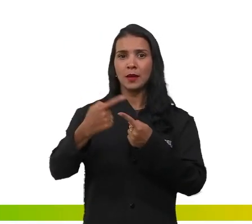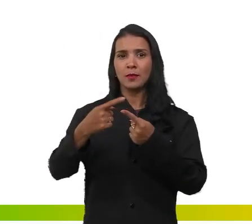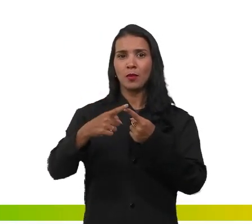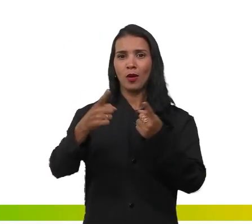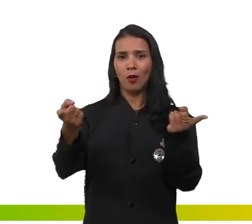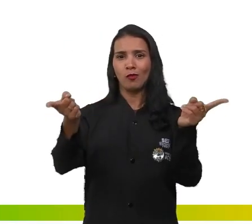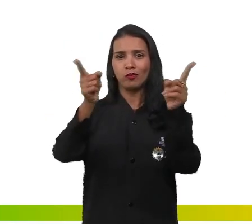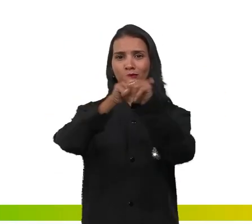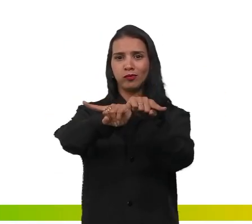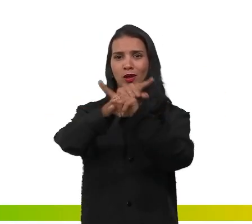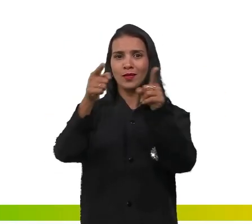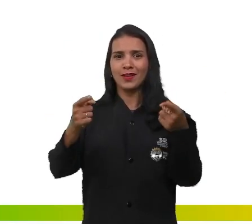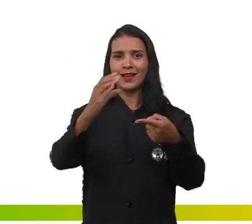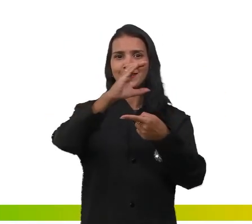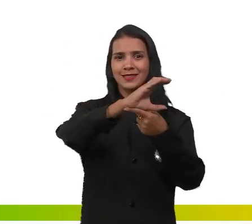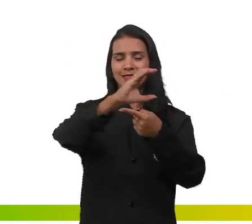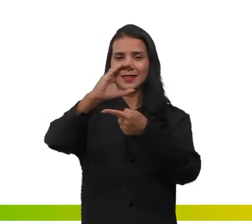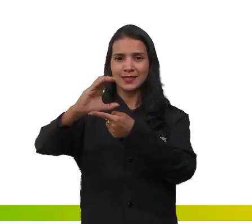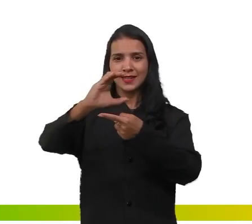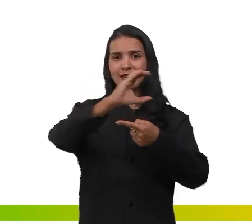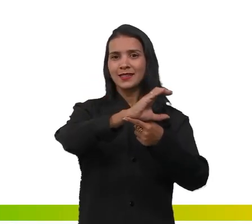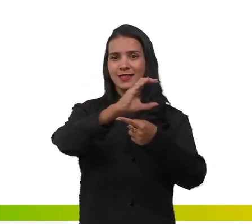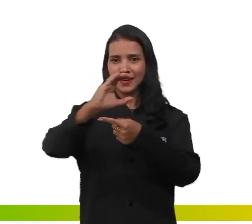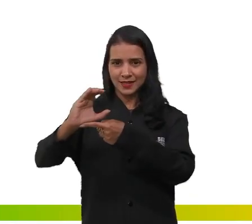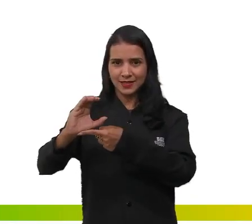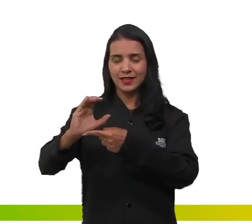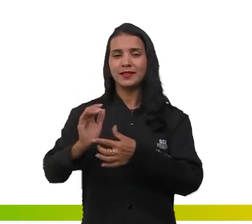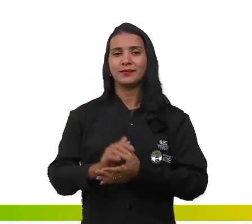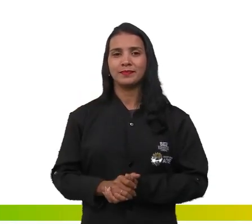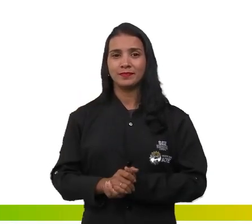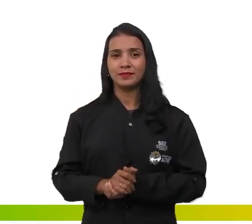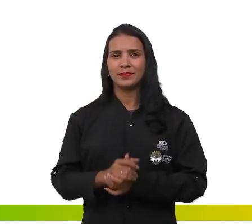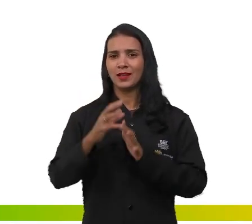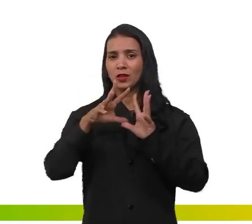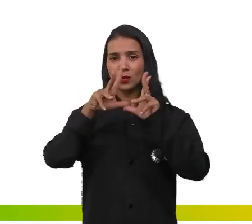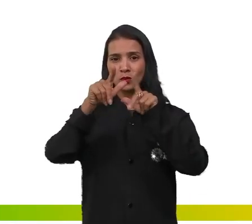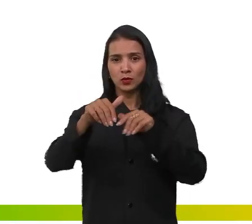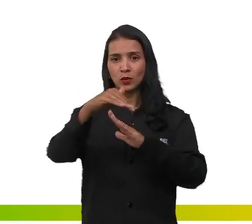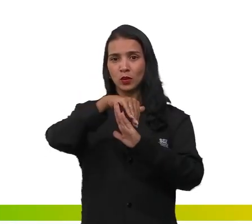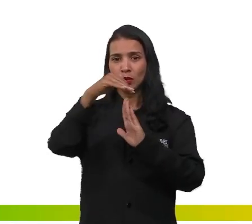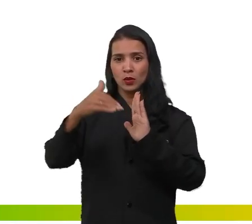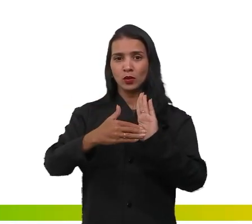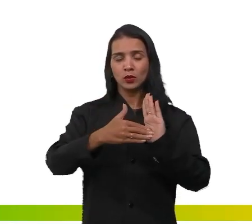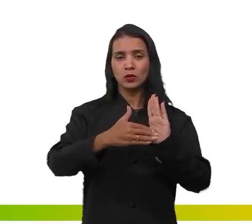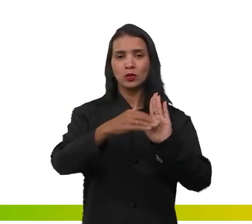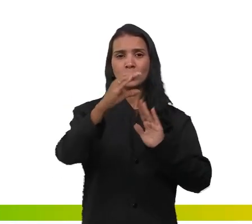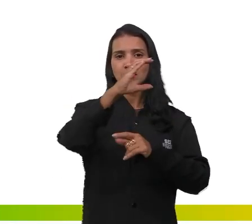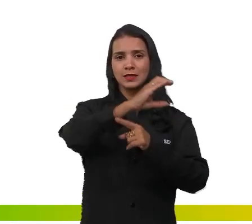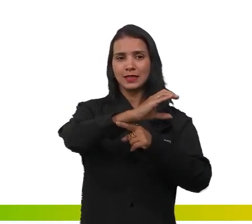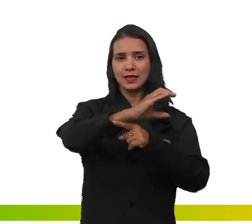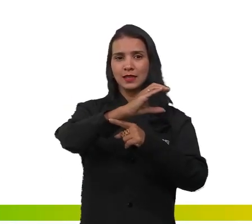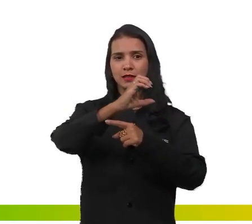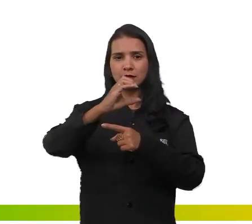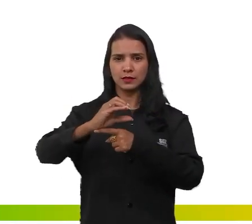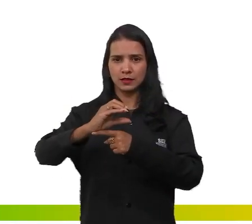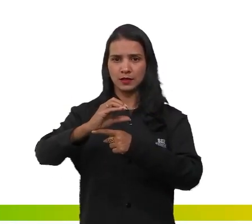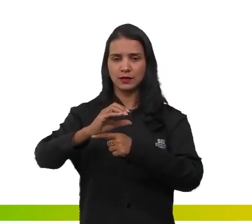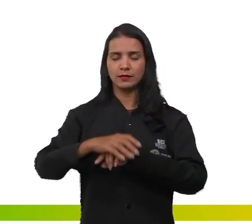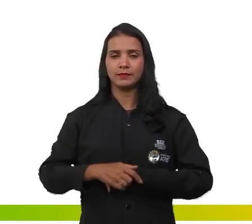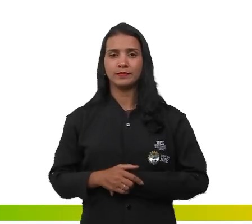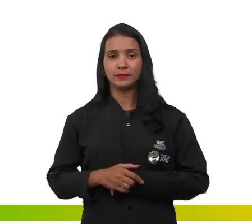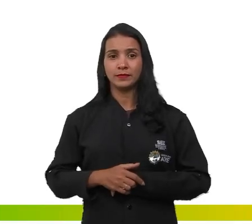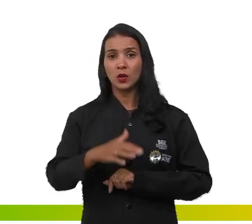Czão, aquela jogada, vai dar 100% Czinho. O seu pai era o